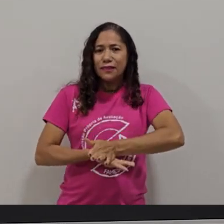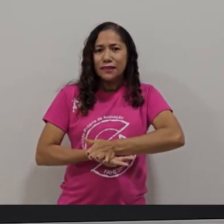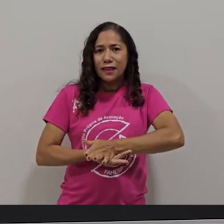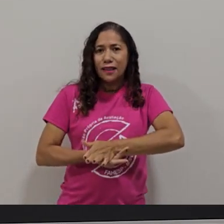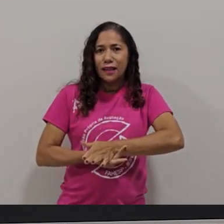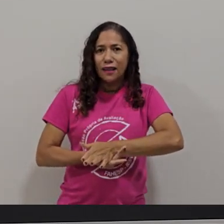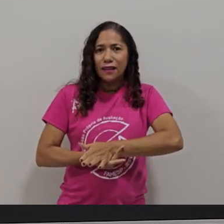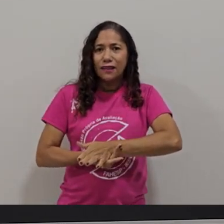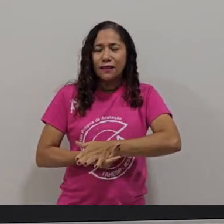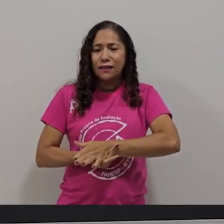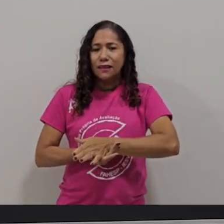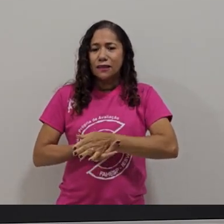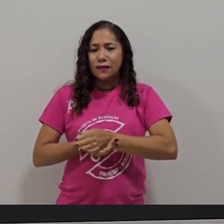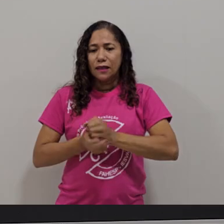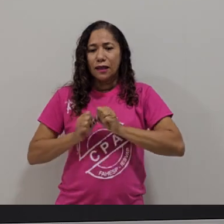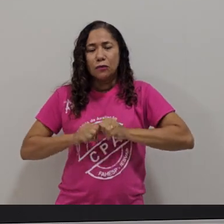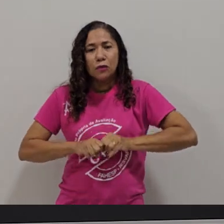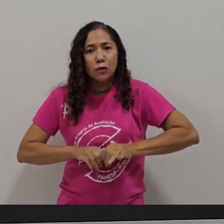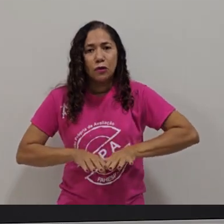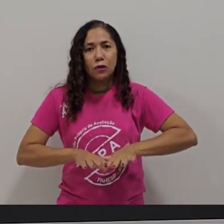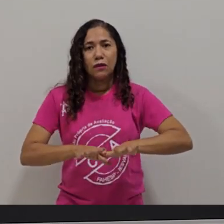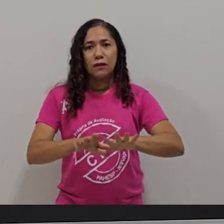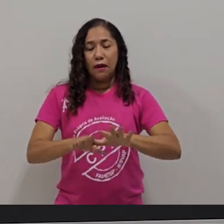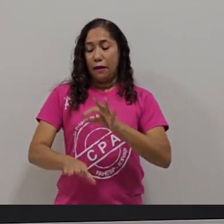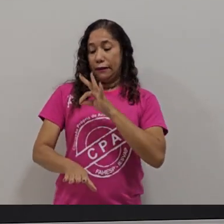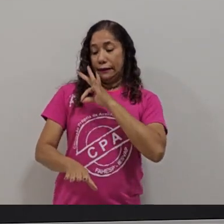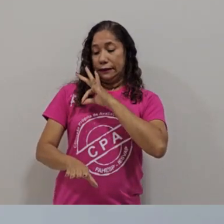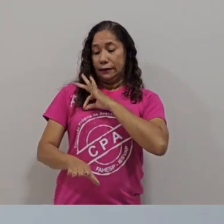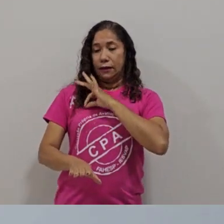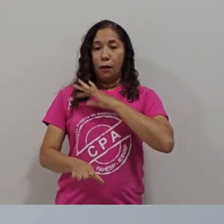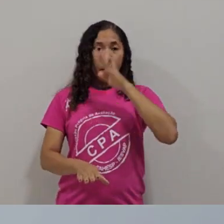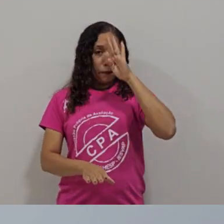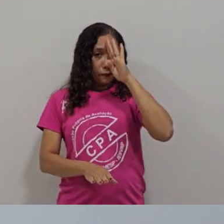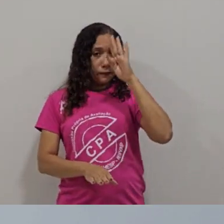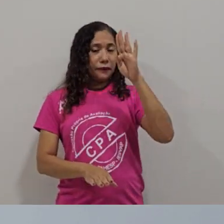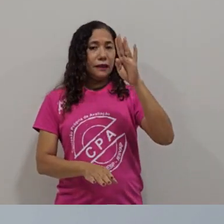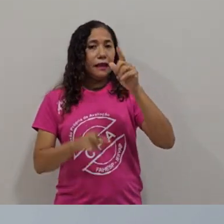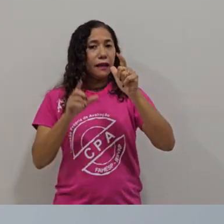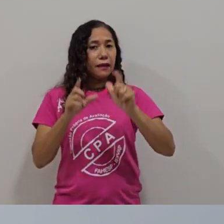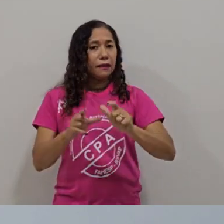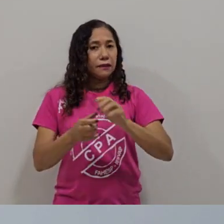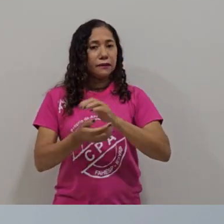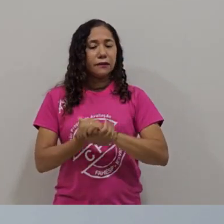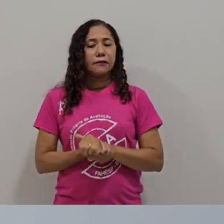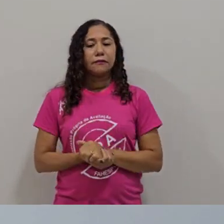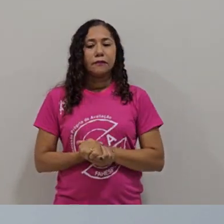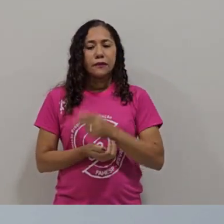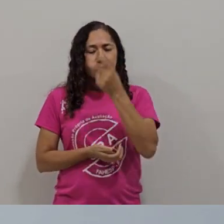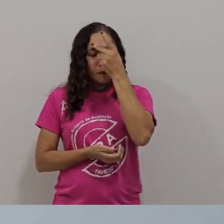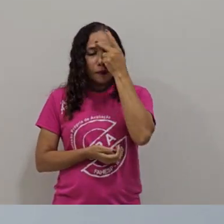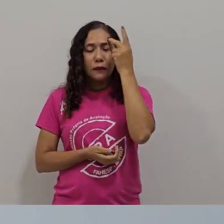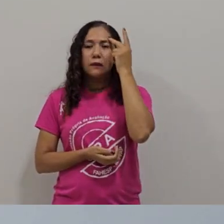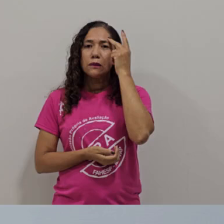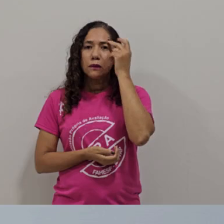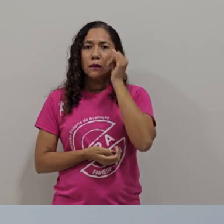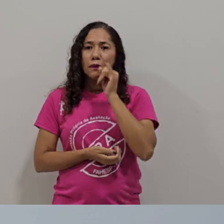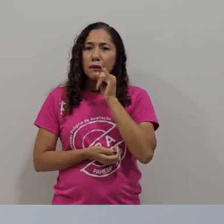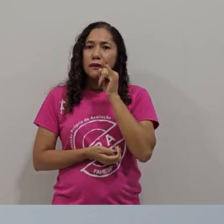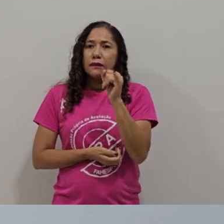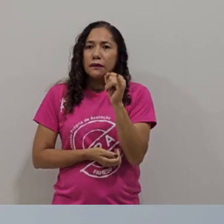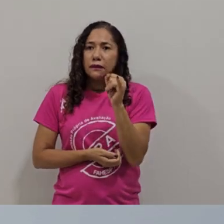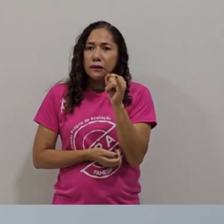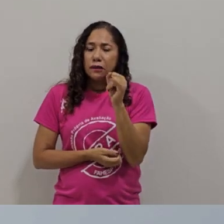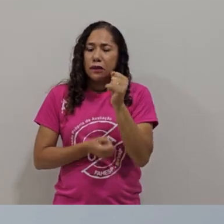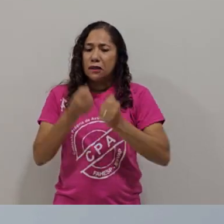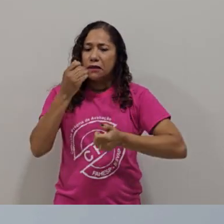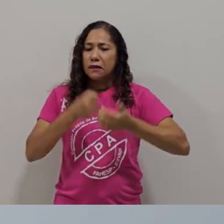da discriminação, que é muito forte, principalmente na delegacia. Pois é. E tem gente que diz que isso não tem problema falar